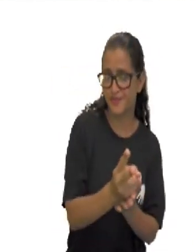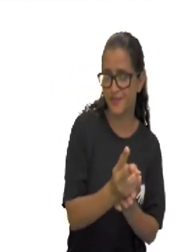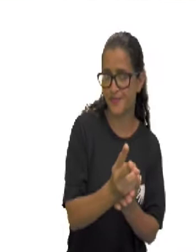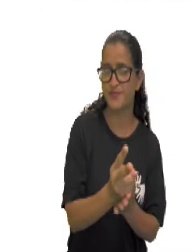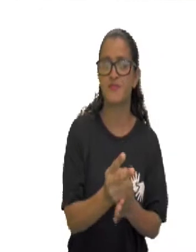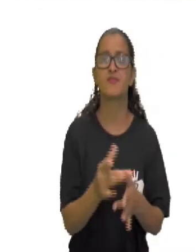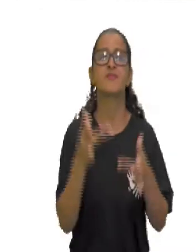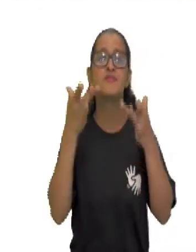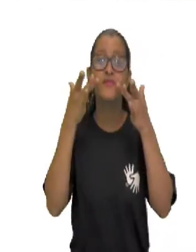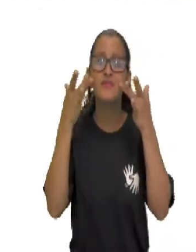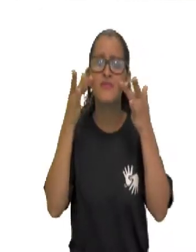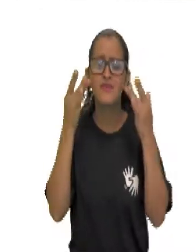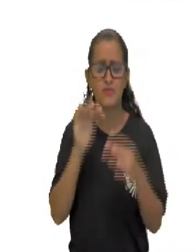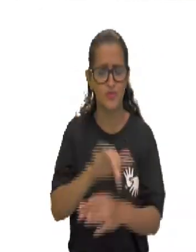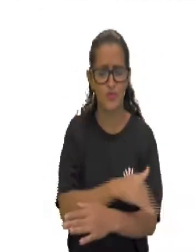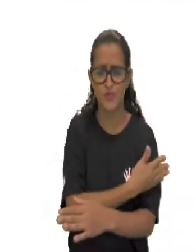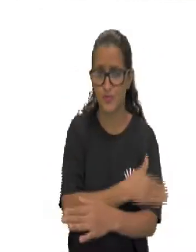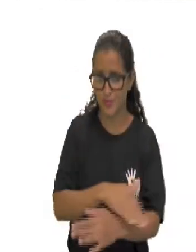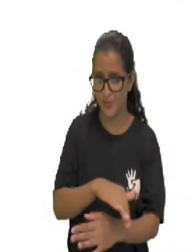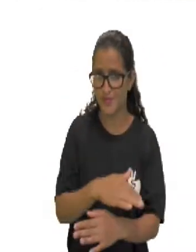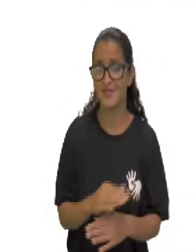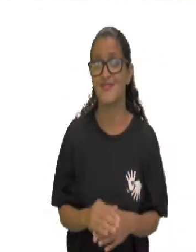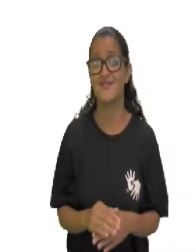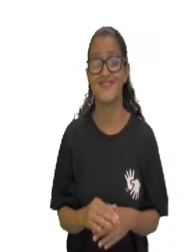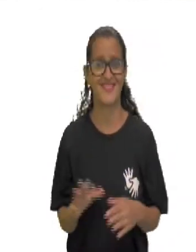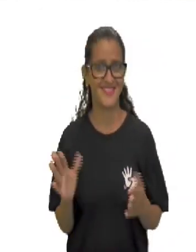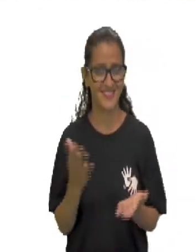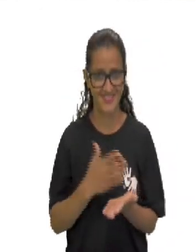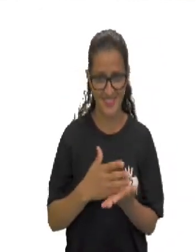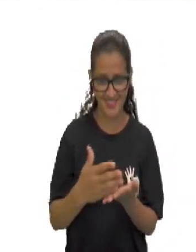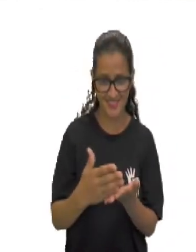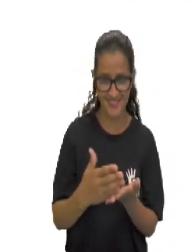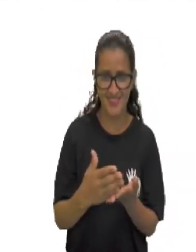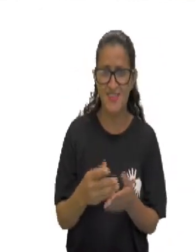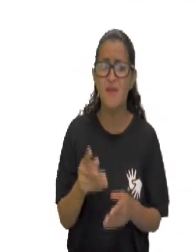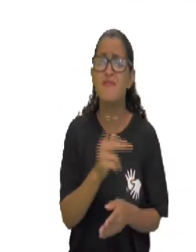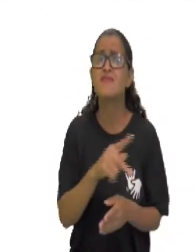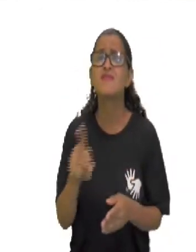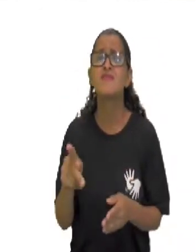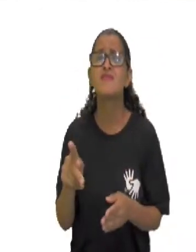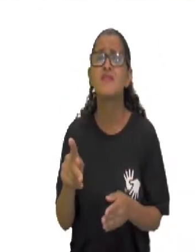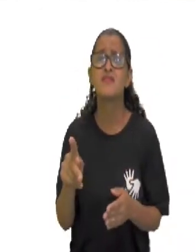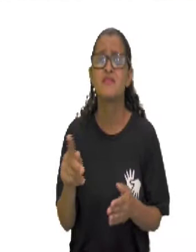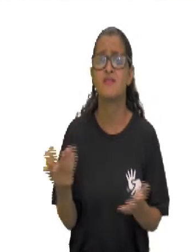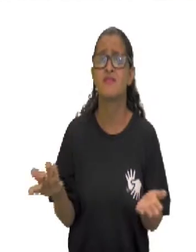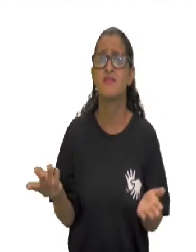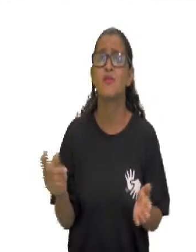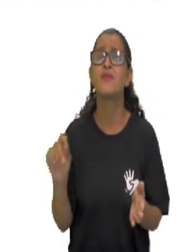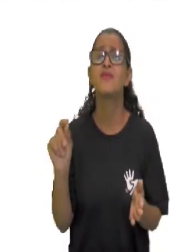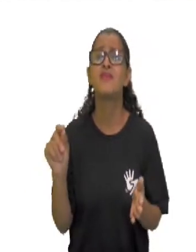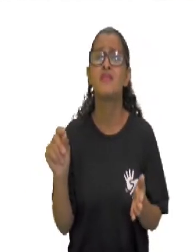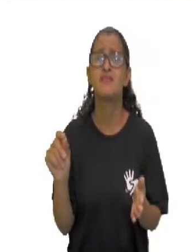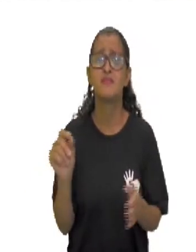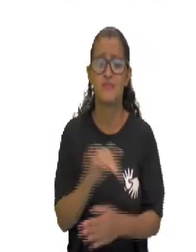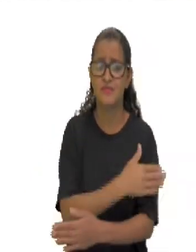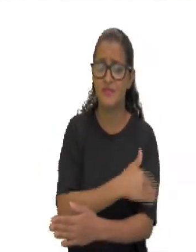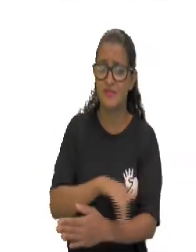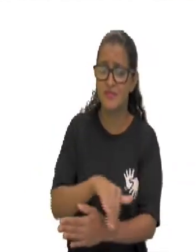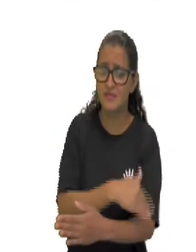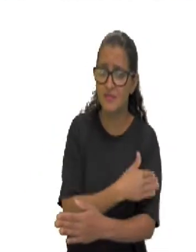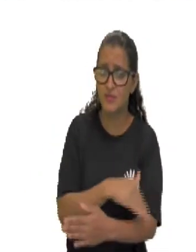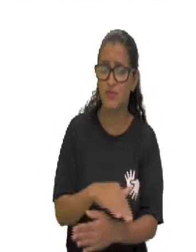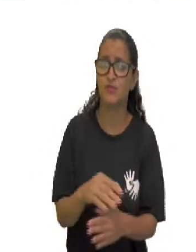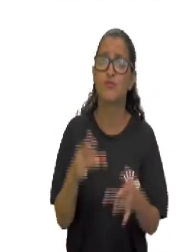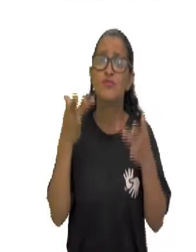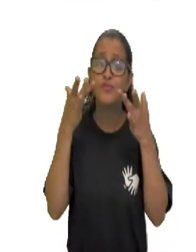teatro. E hoje vamos falar do teatro de rua. Professor, o que é teatro de rua? Teatro de rua é